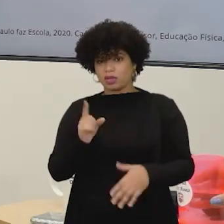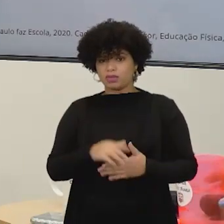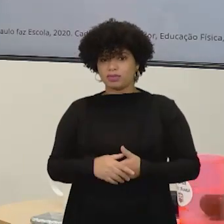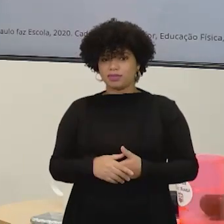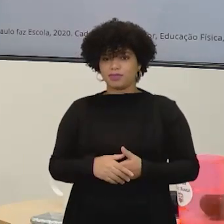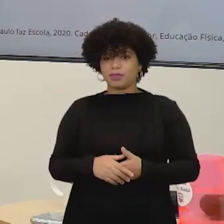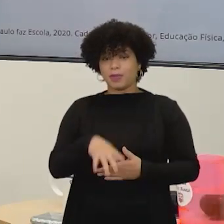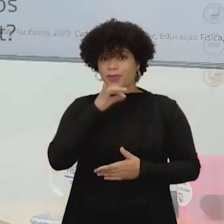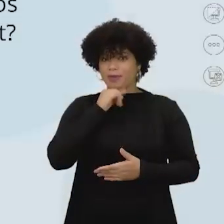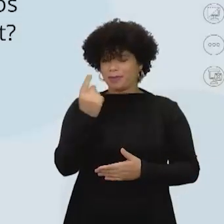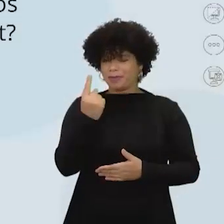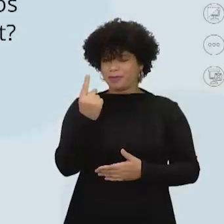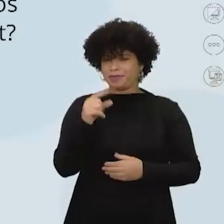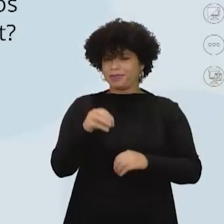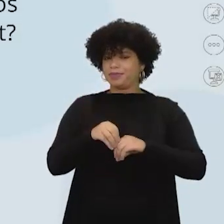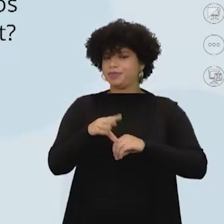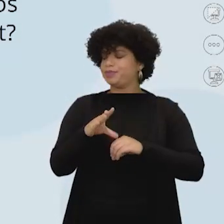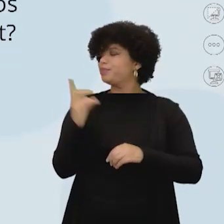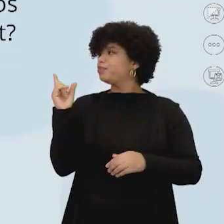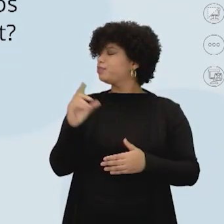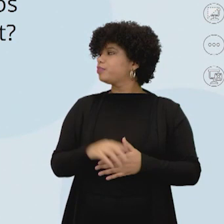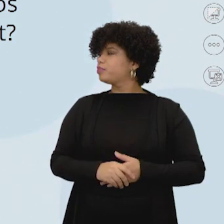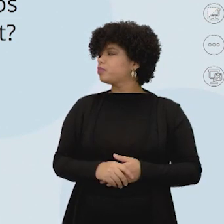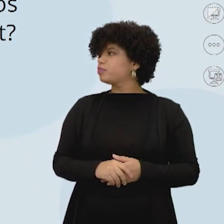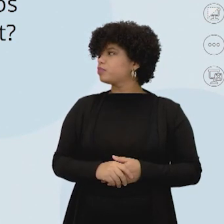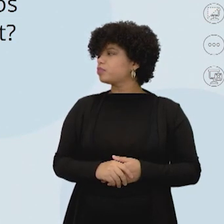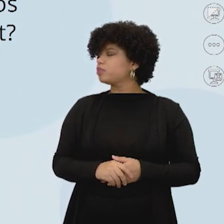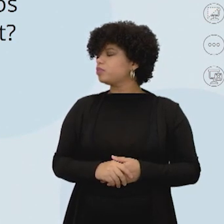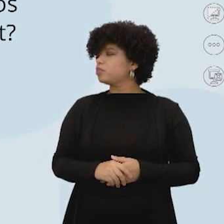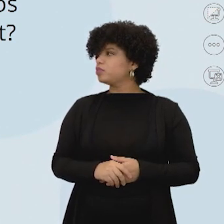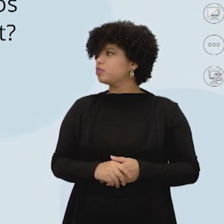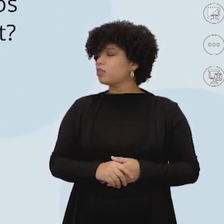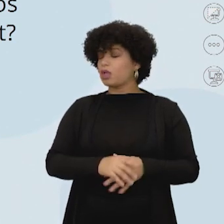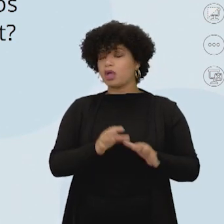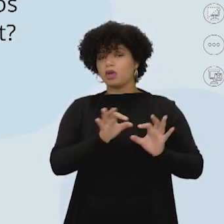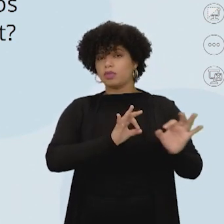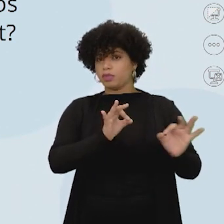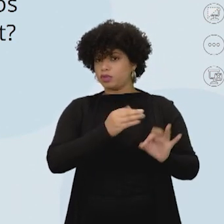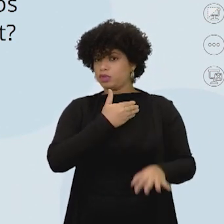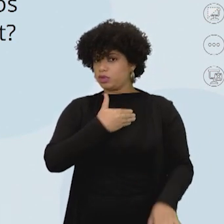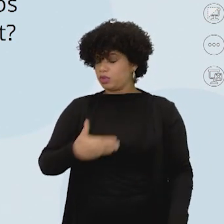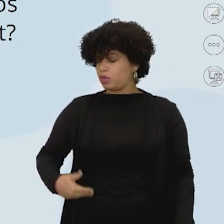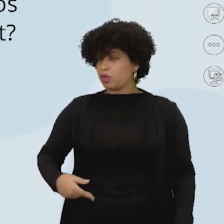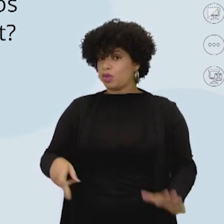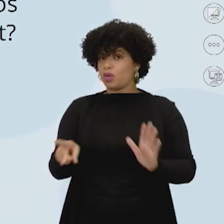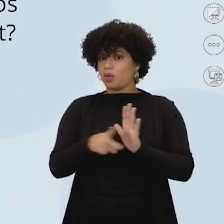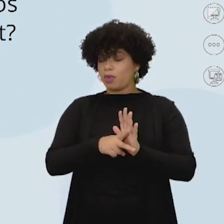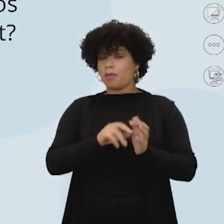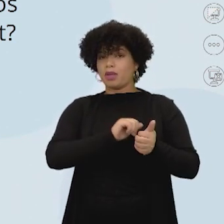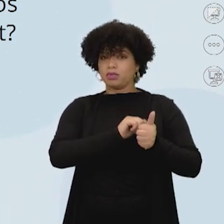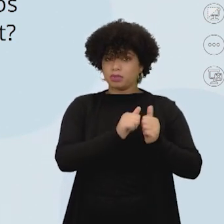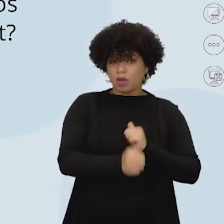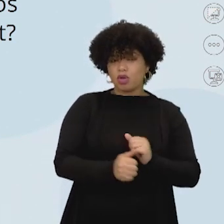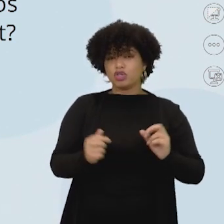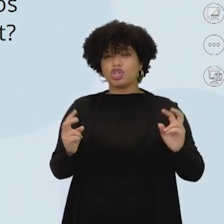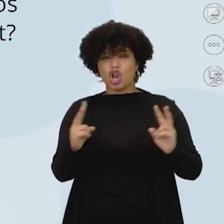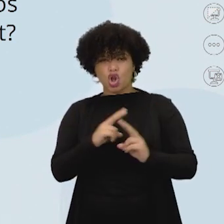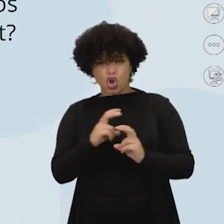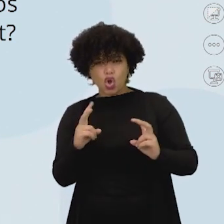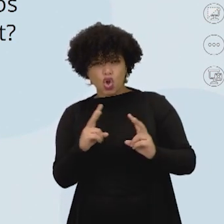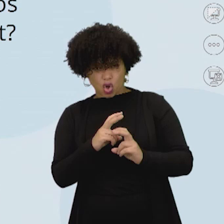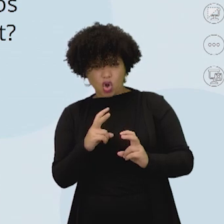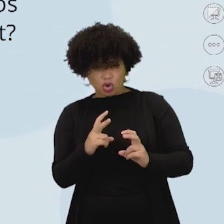pode começar assim, perguntando, por exemplo, existem programas e projetos públicos de lutas e esportes paralímpicos em seu